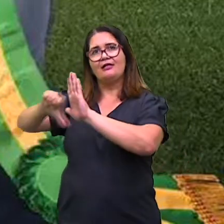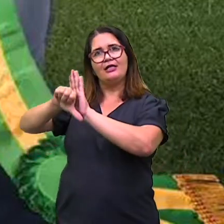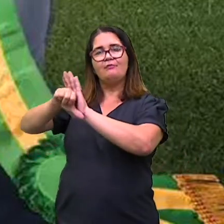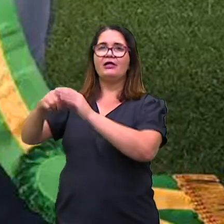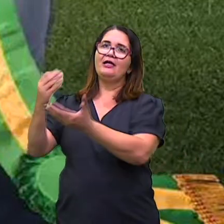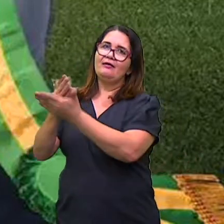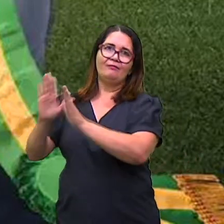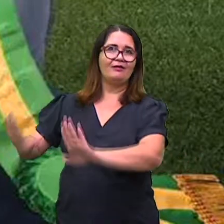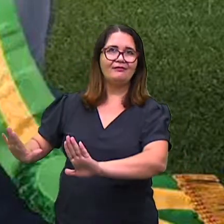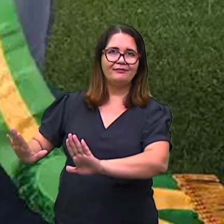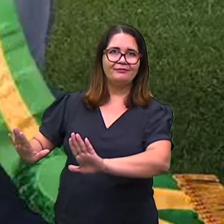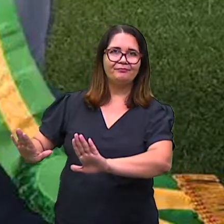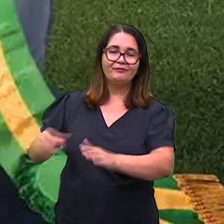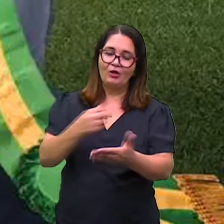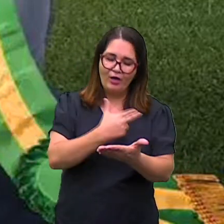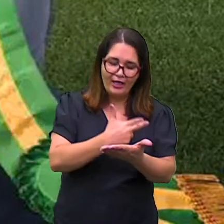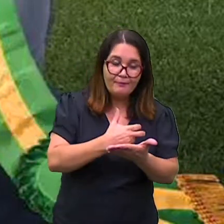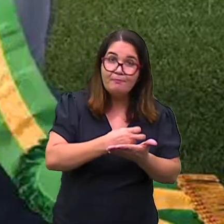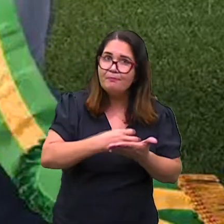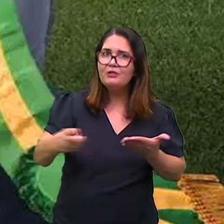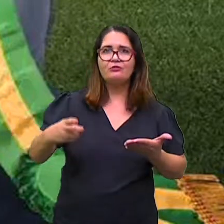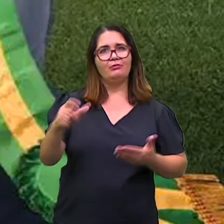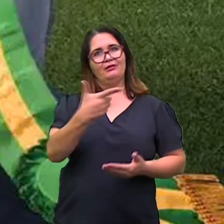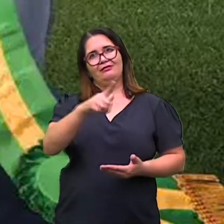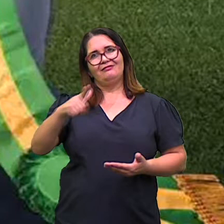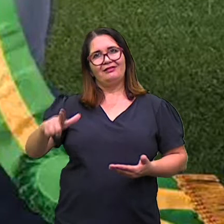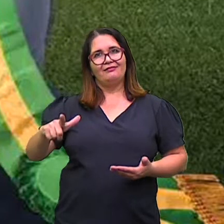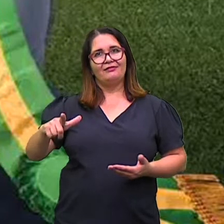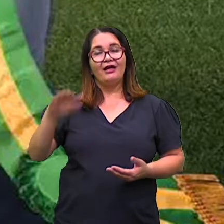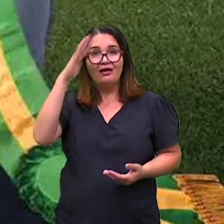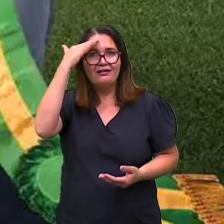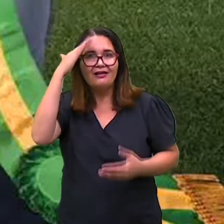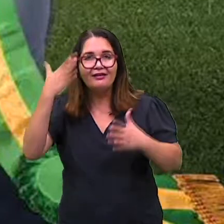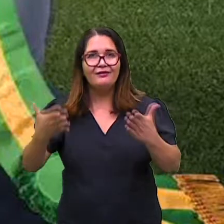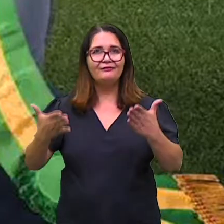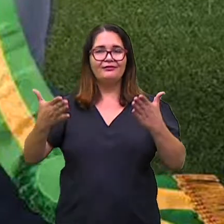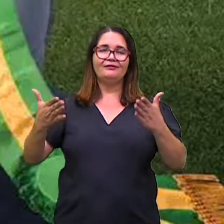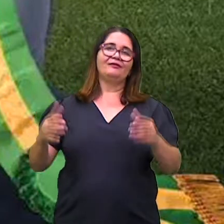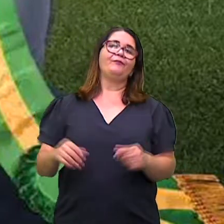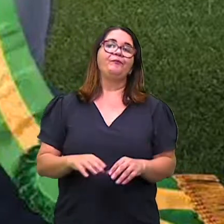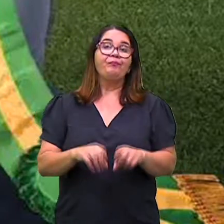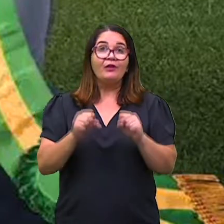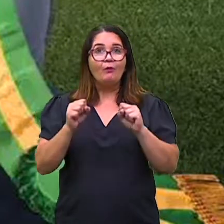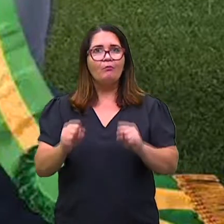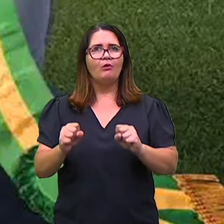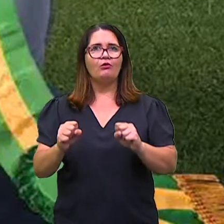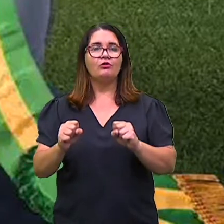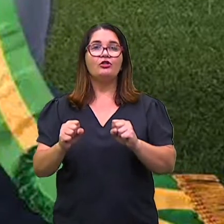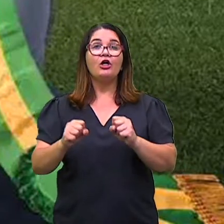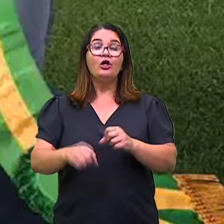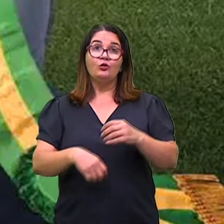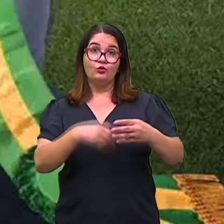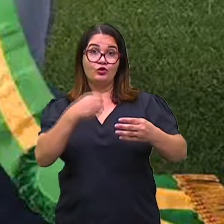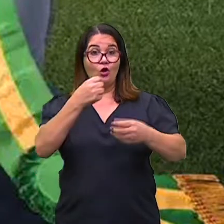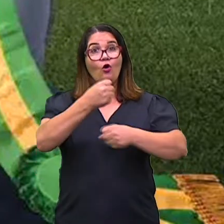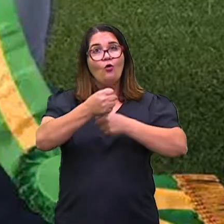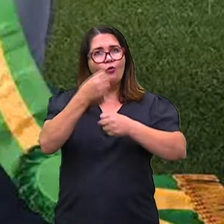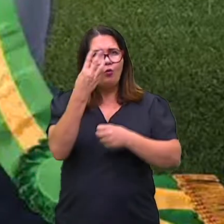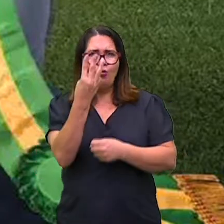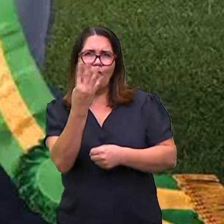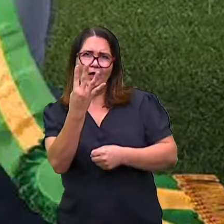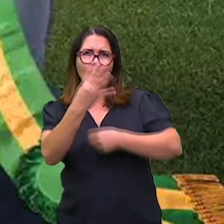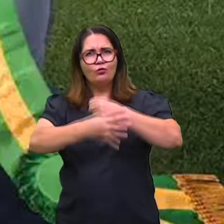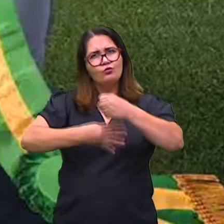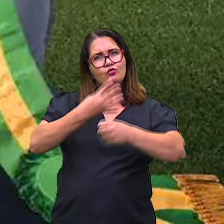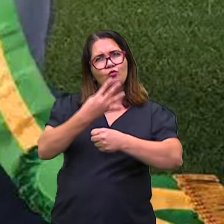com base em crimes cometidos nos primeiros 4 anos de governo. No processo de